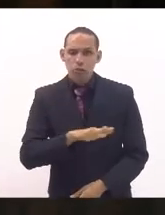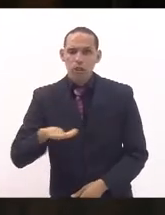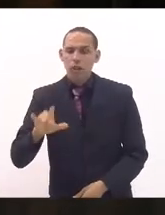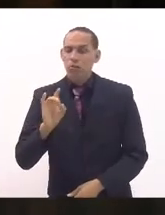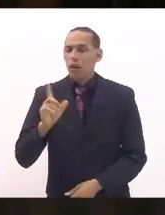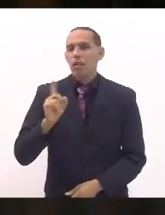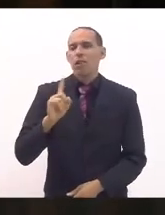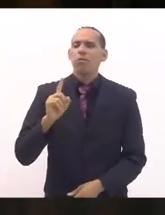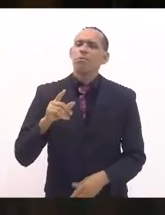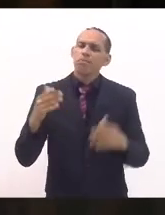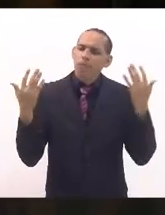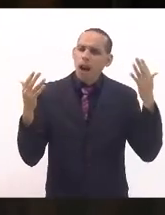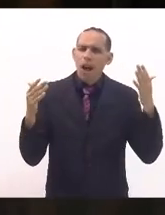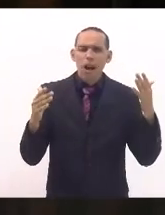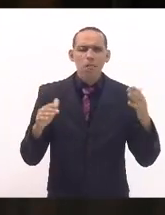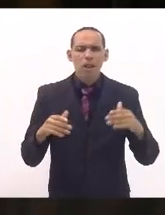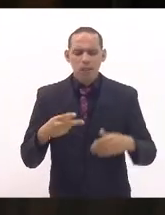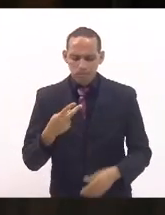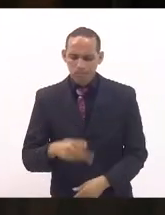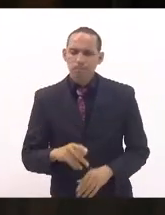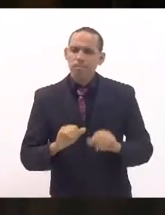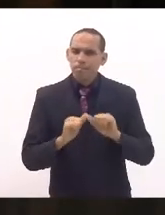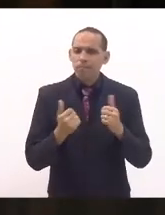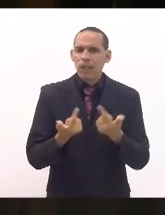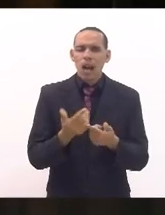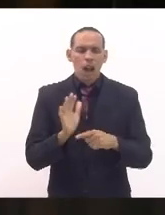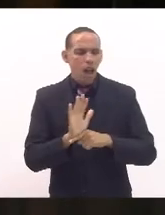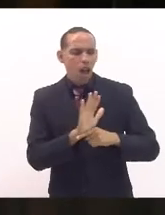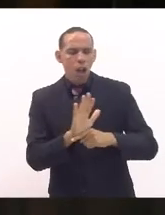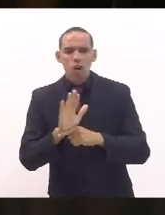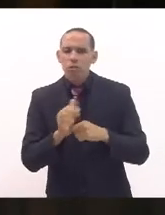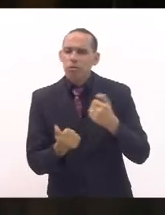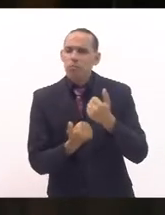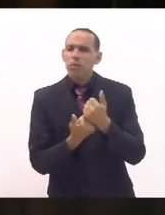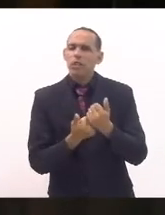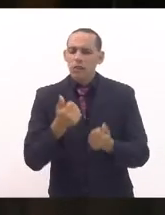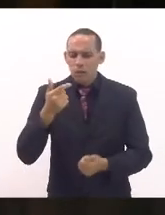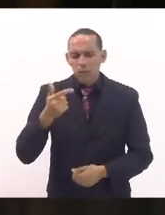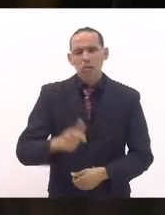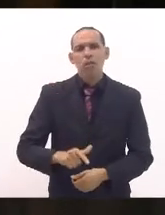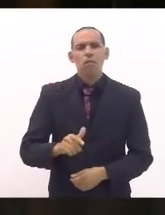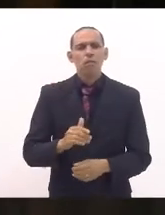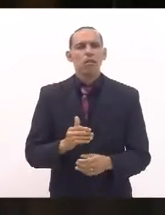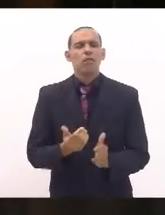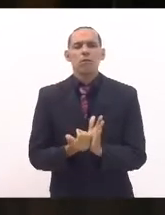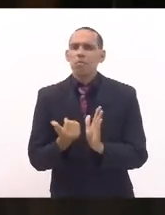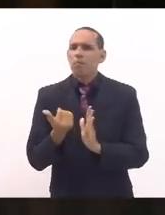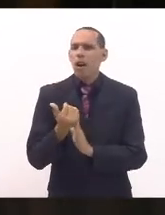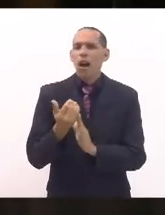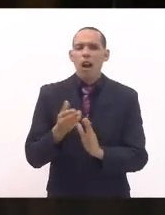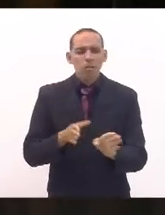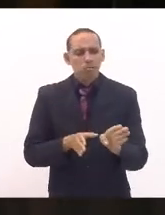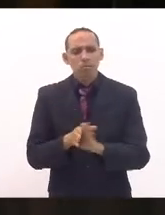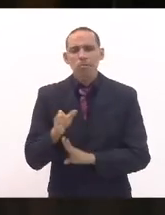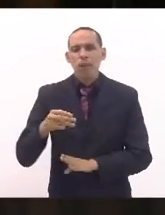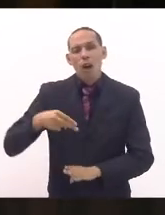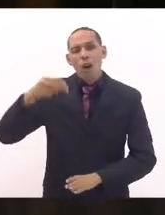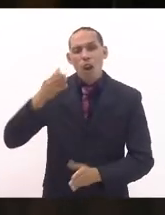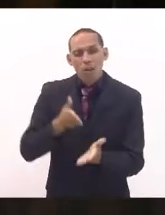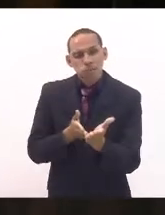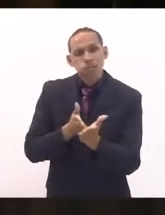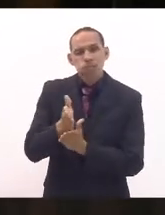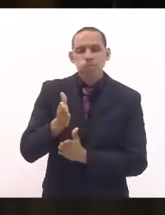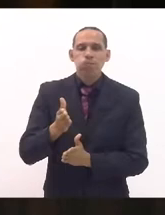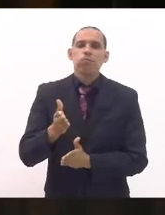uma contribuição aí a um direcionamento, a um norte de políticas públicas para o âmbito de